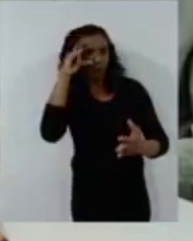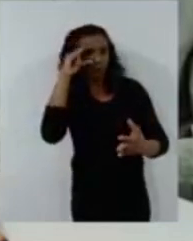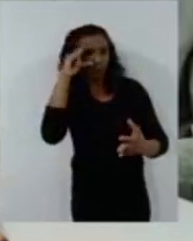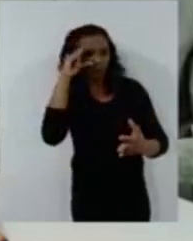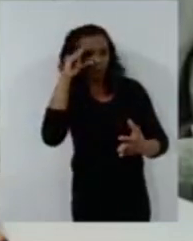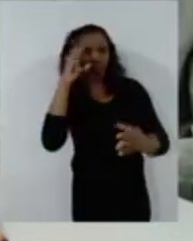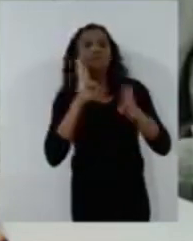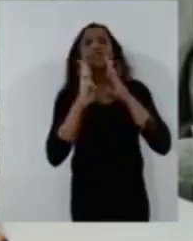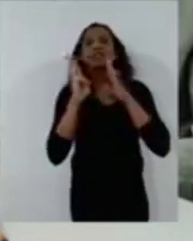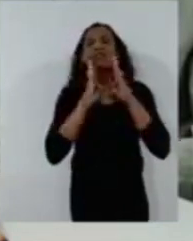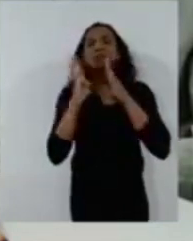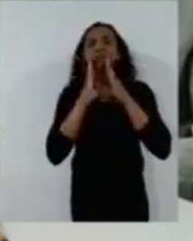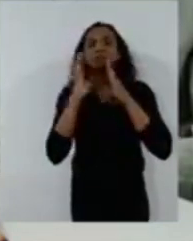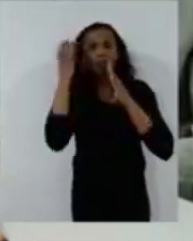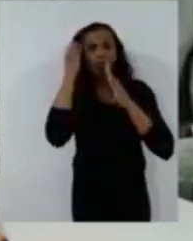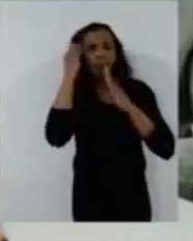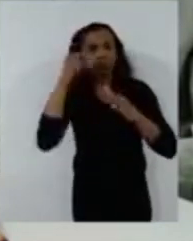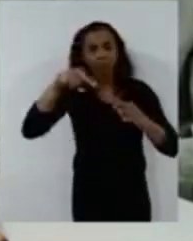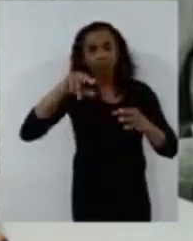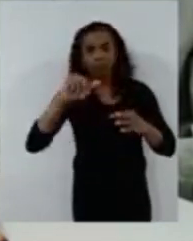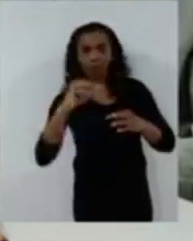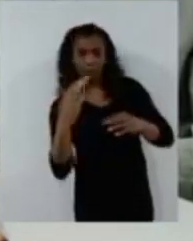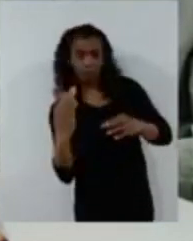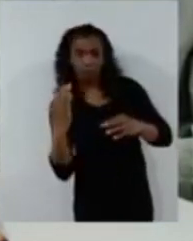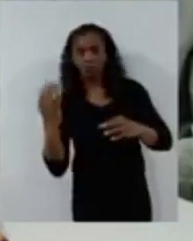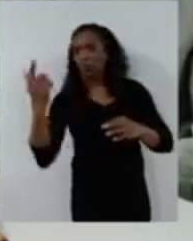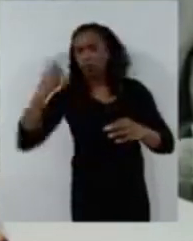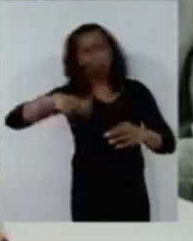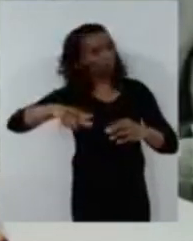NAC e demais meios de comunicação.